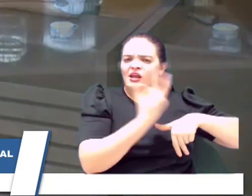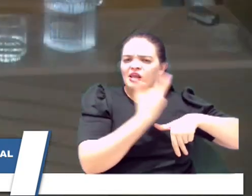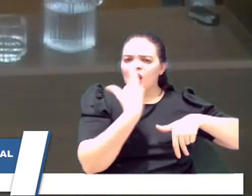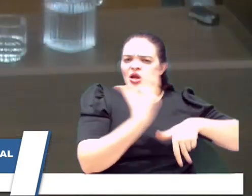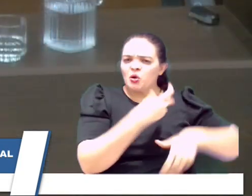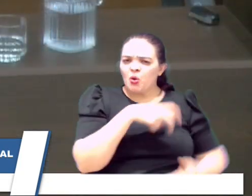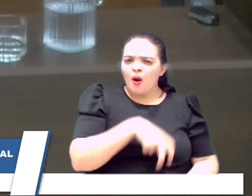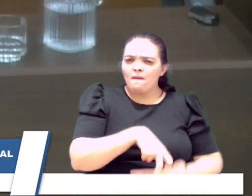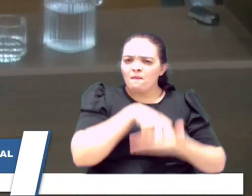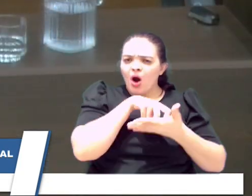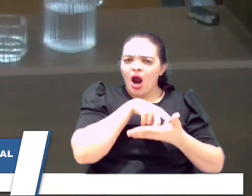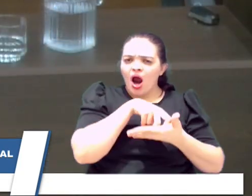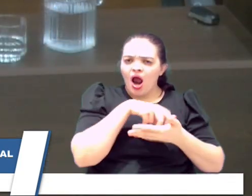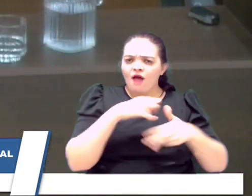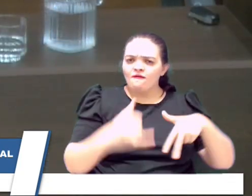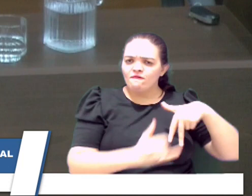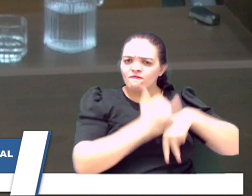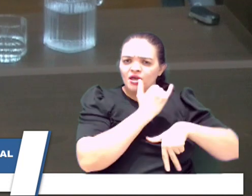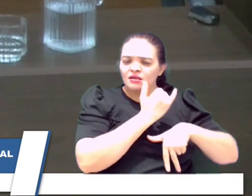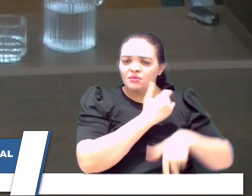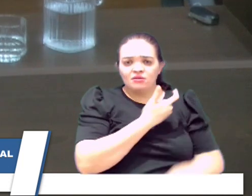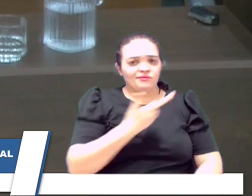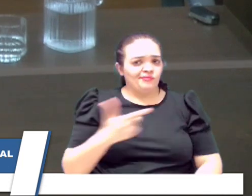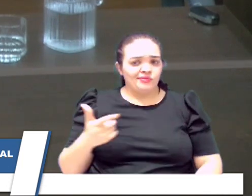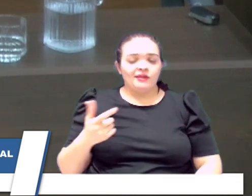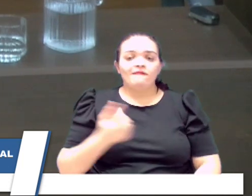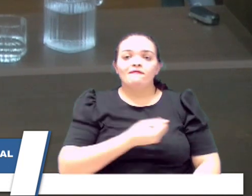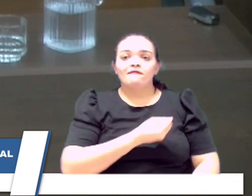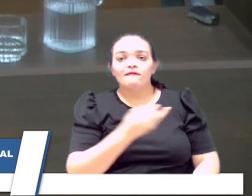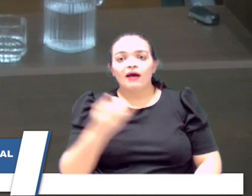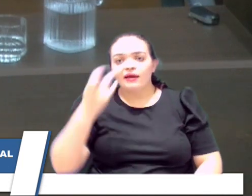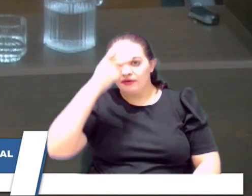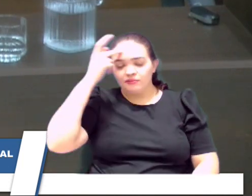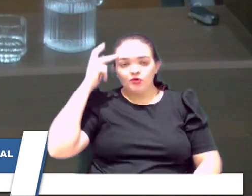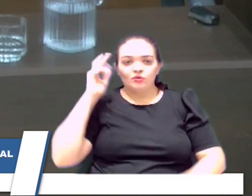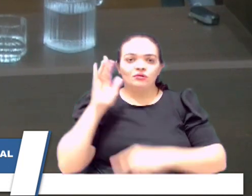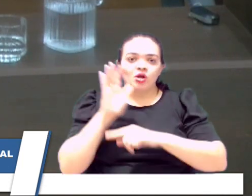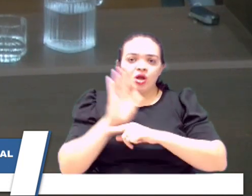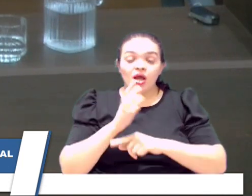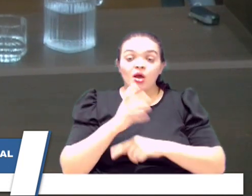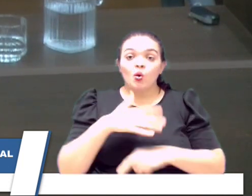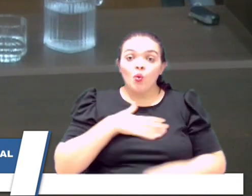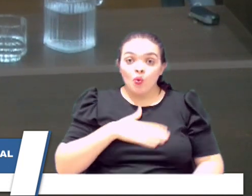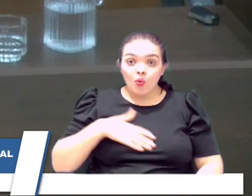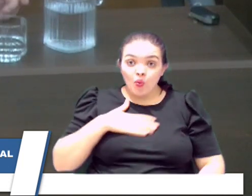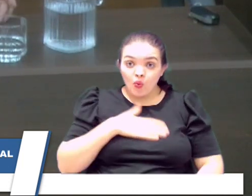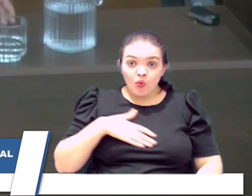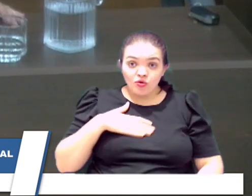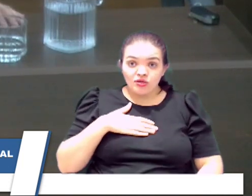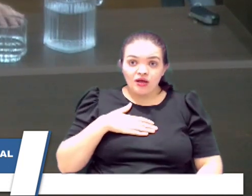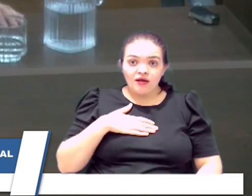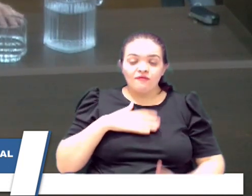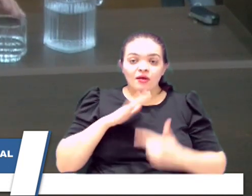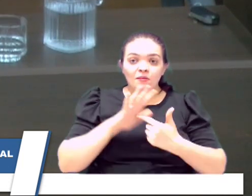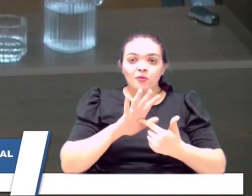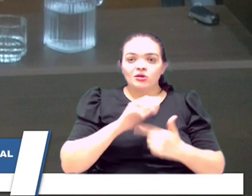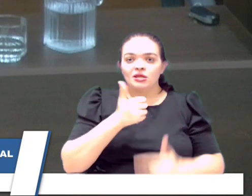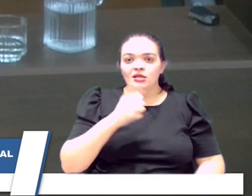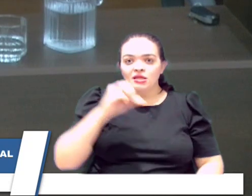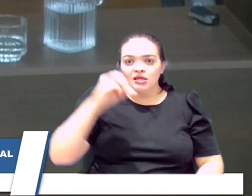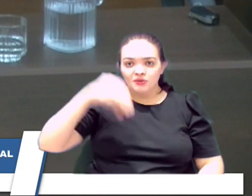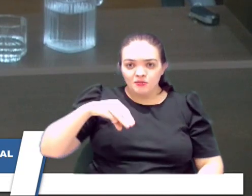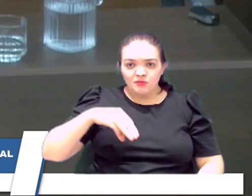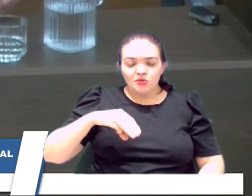nenhuma vítima, muito pelo contrário, muitas pessoas sendo beneficiadas. Então, quem gostar, a gente vai passar um trechinho de 10 minutos